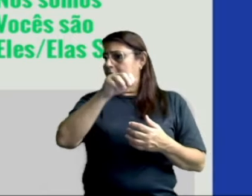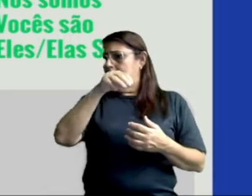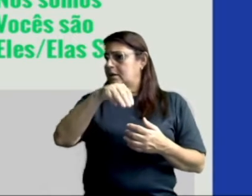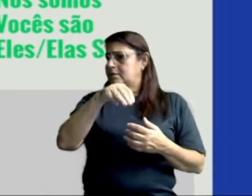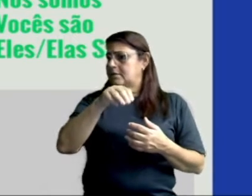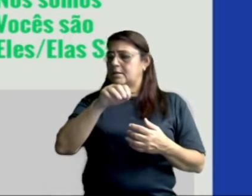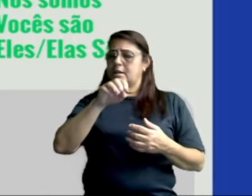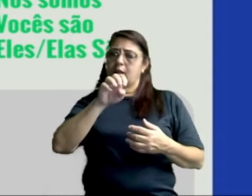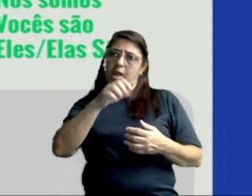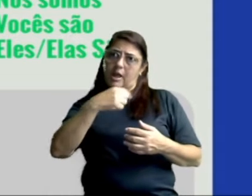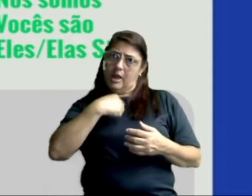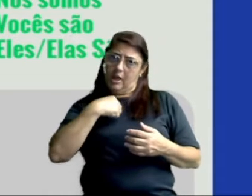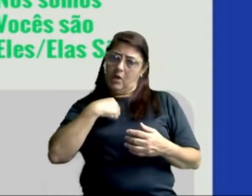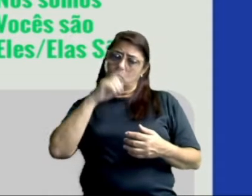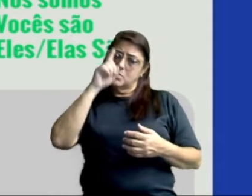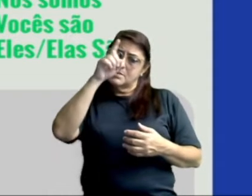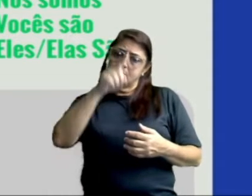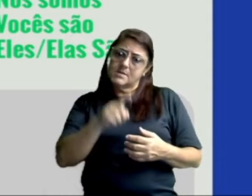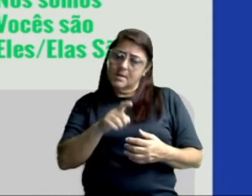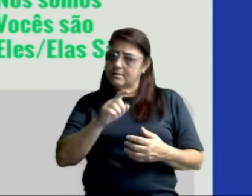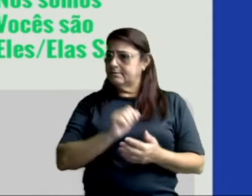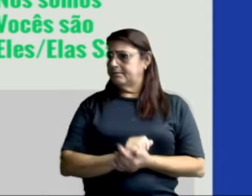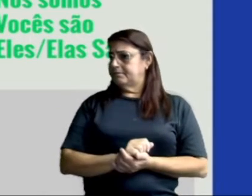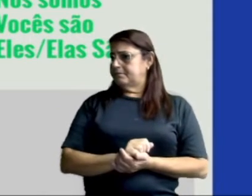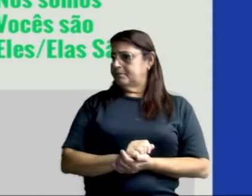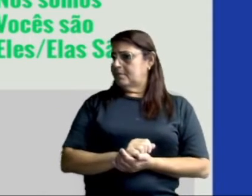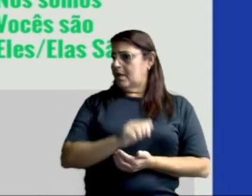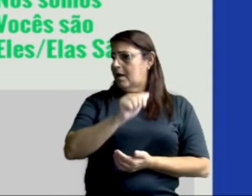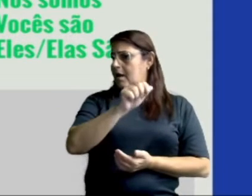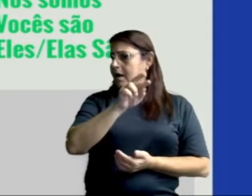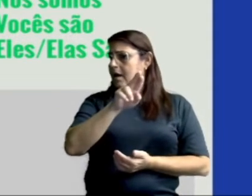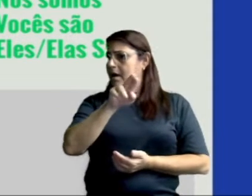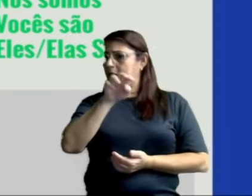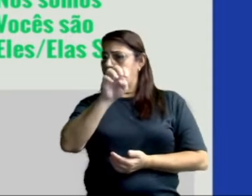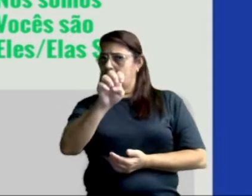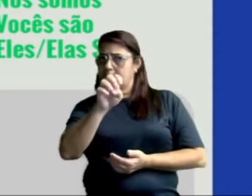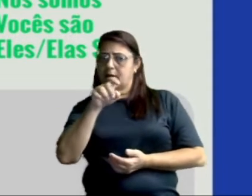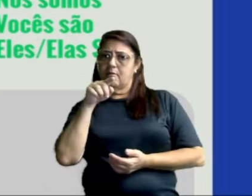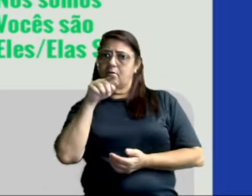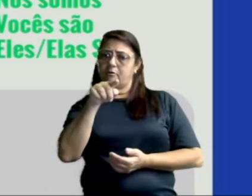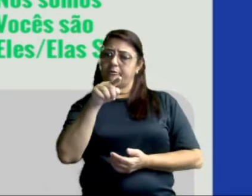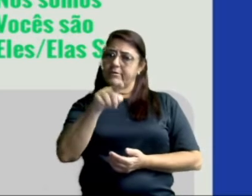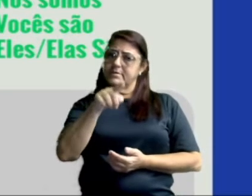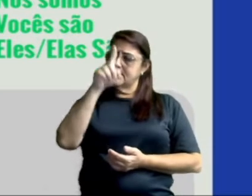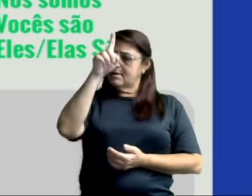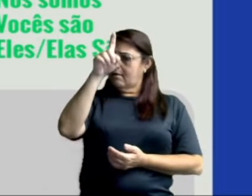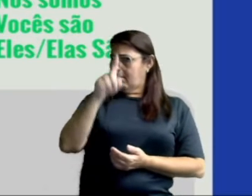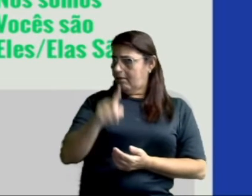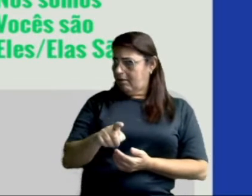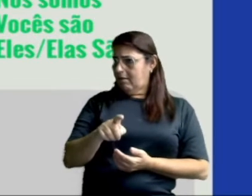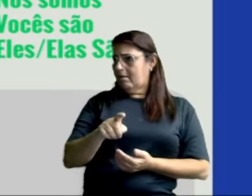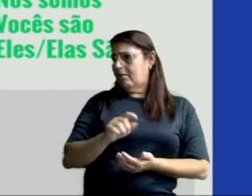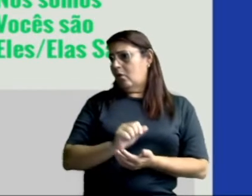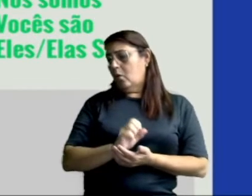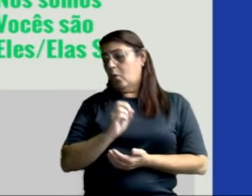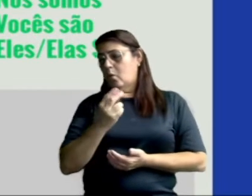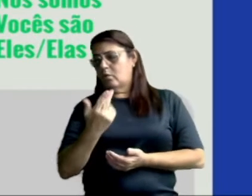You are, você é. Lembrando que pode ser você é ou você está, assim como I am pode